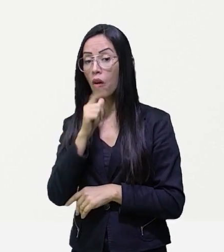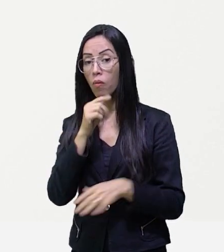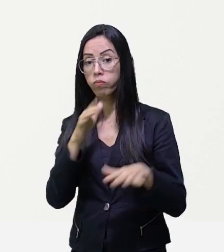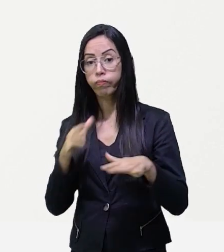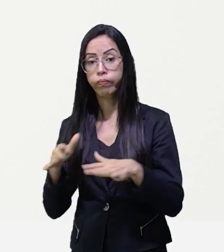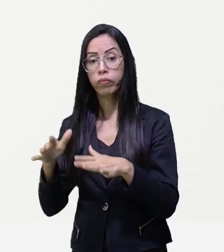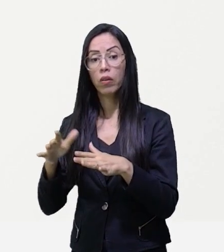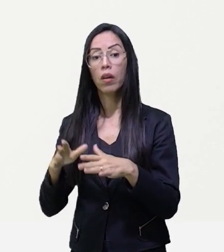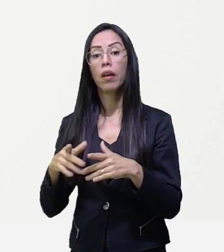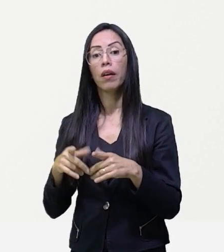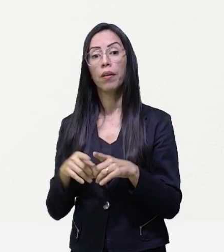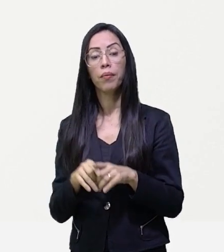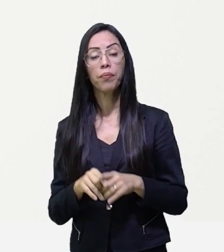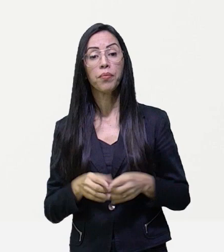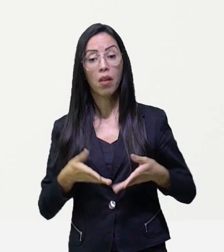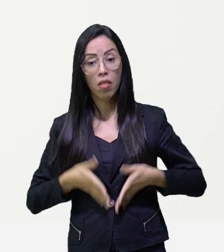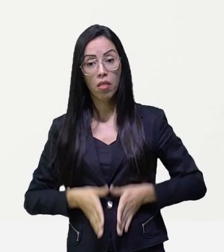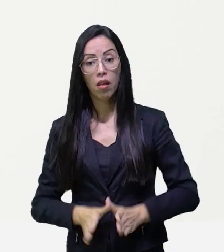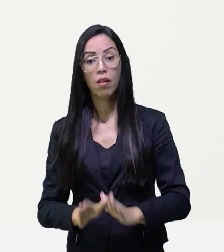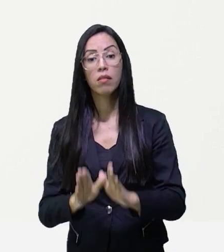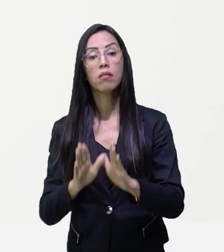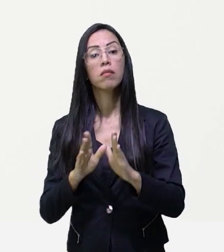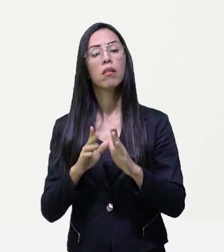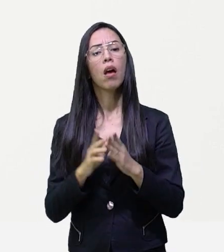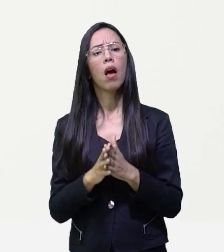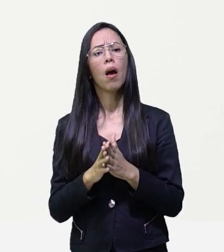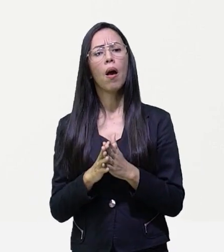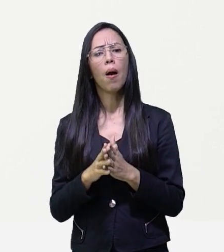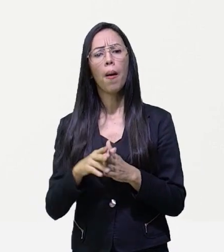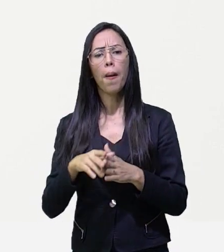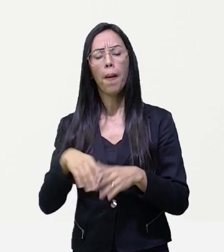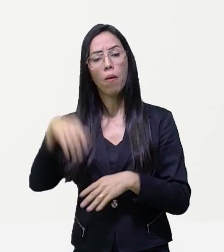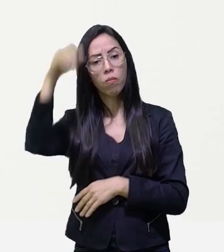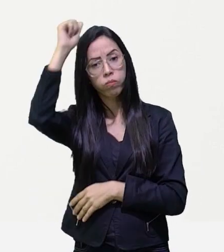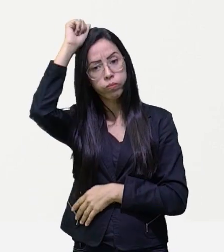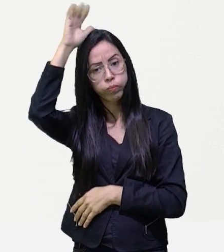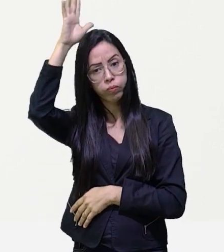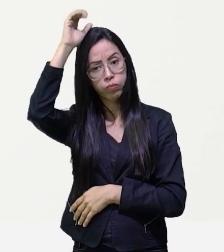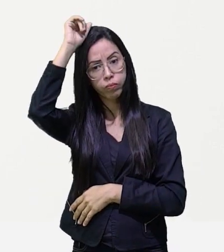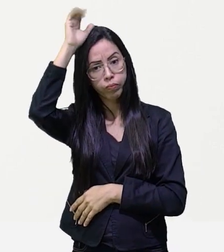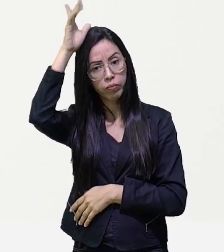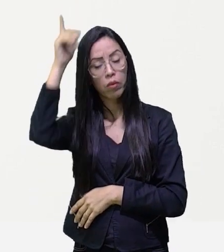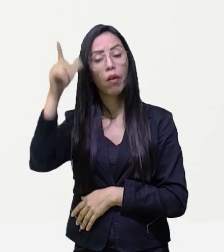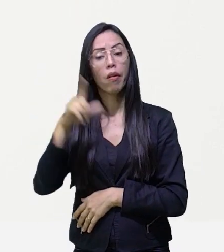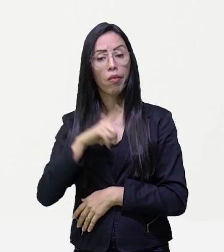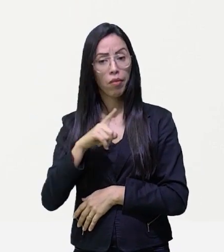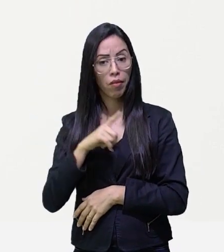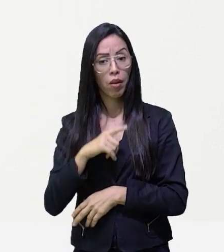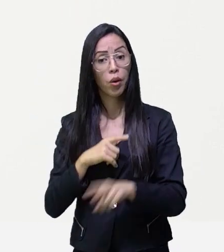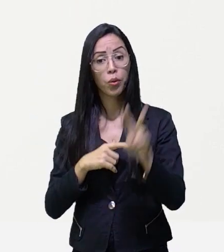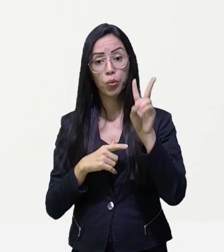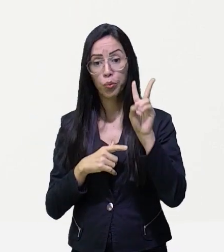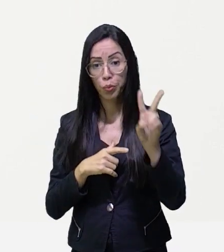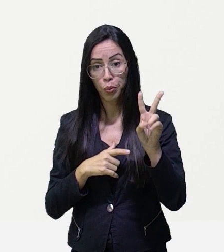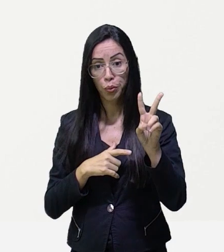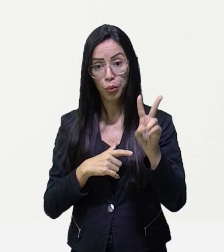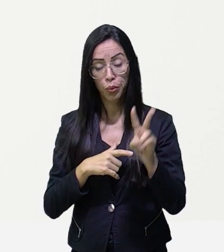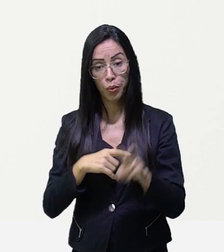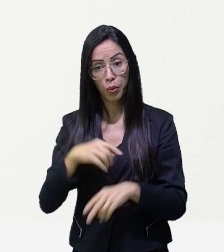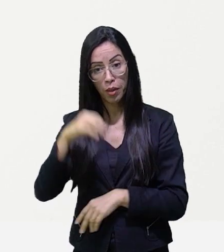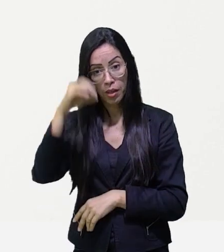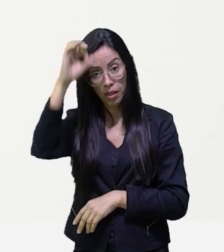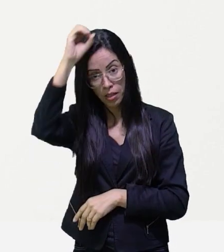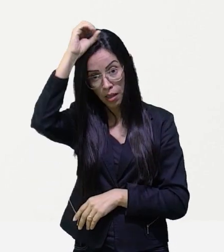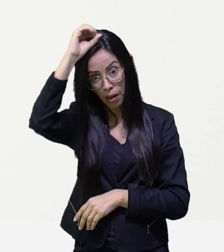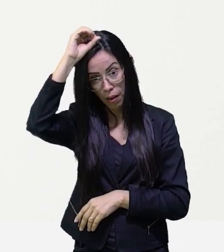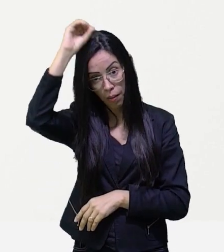quando filhotes. As baleias têm uma ou duas aberturas na cabeça, chamadas espiráculos,